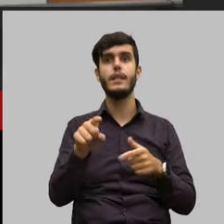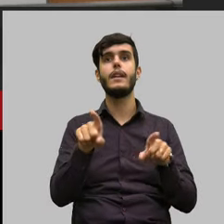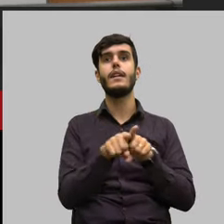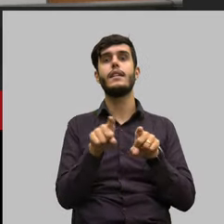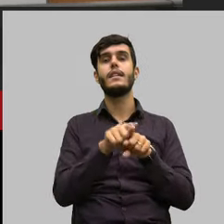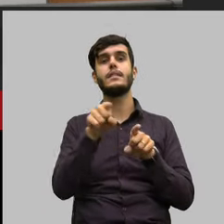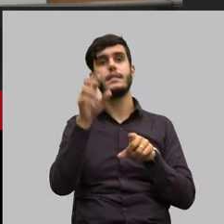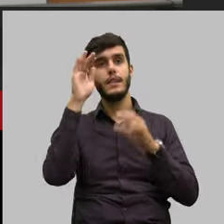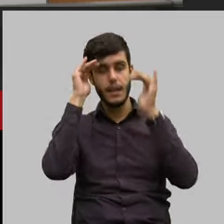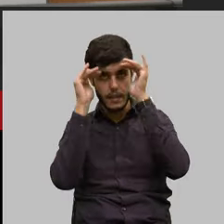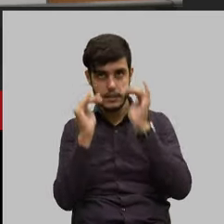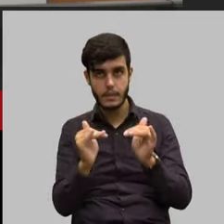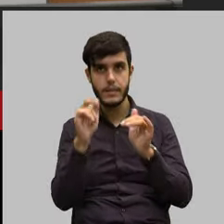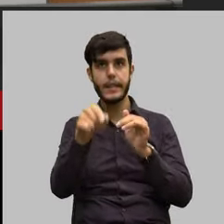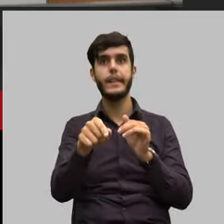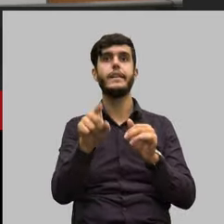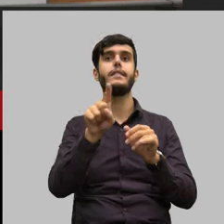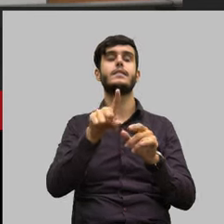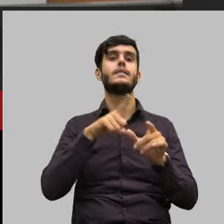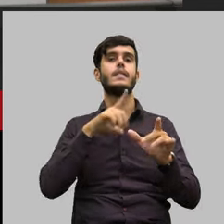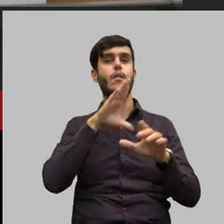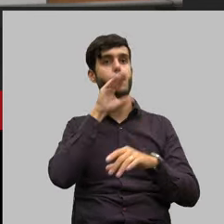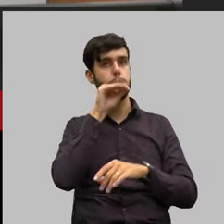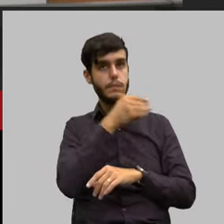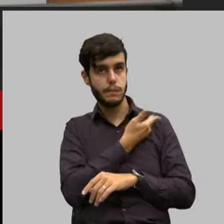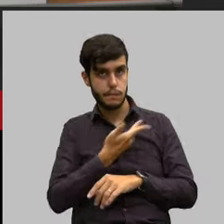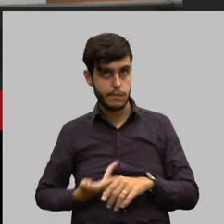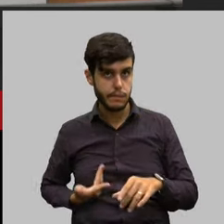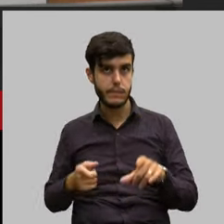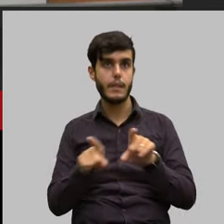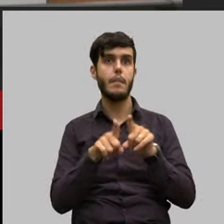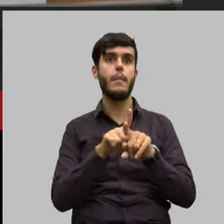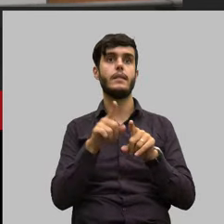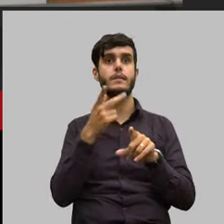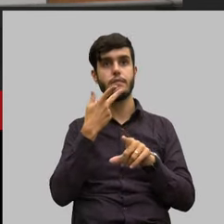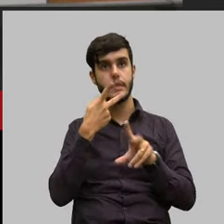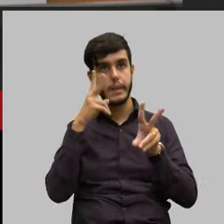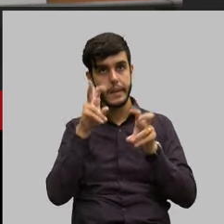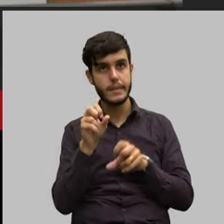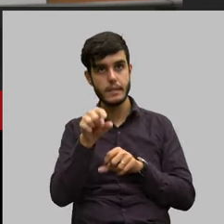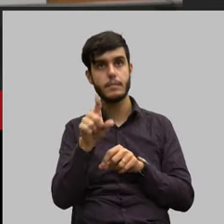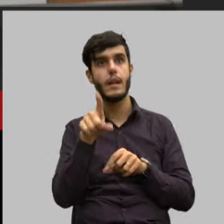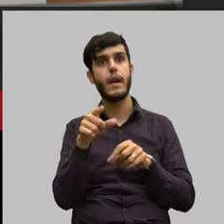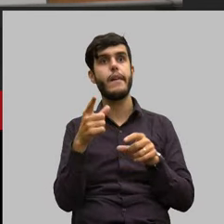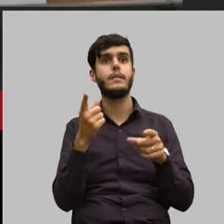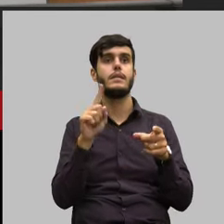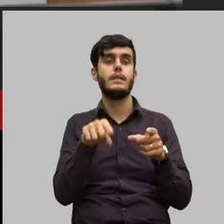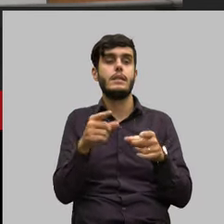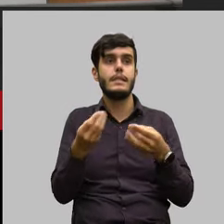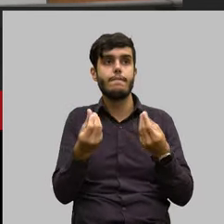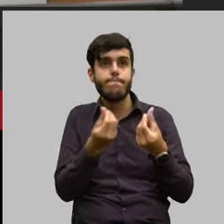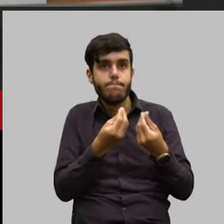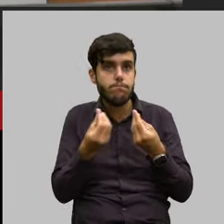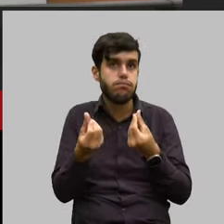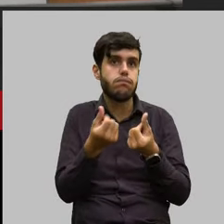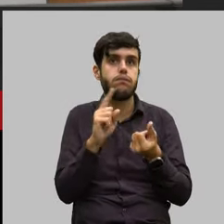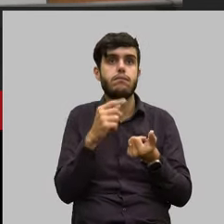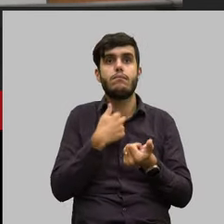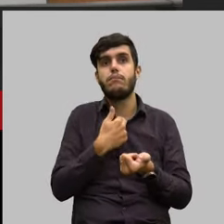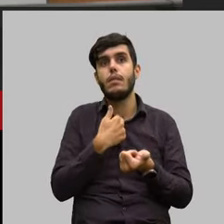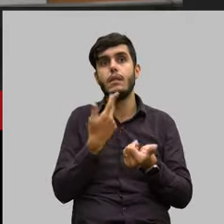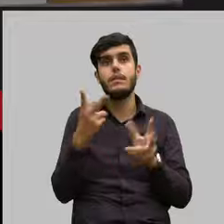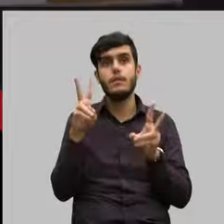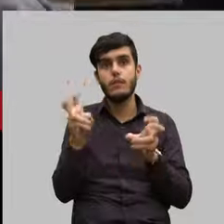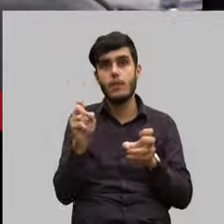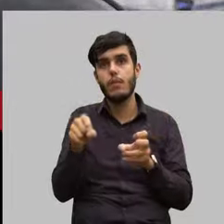essa por esses servidores mas é importante sempre ressaltar que a nossa situação ela é sensível e a gente não pode a